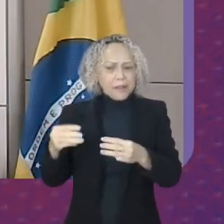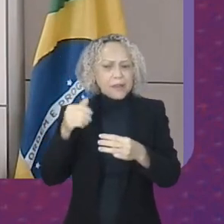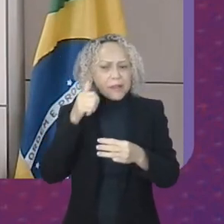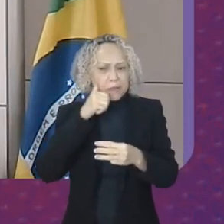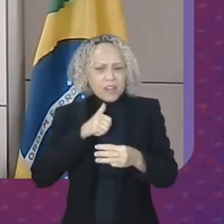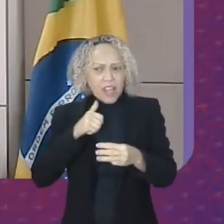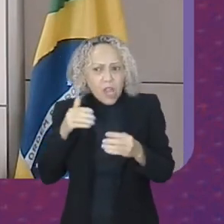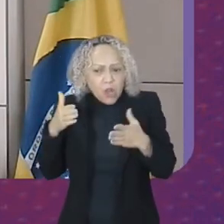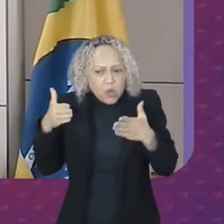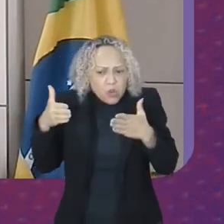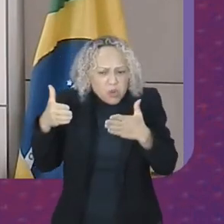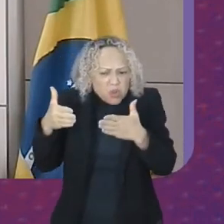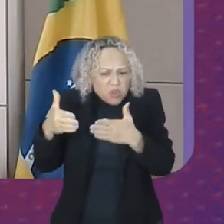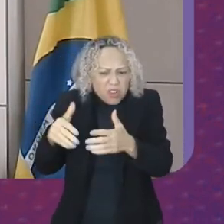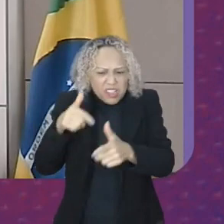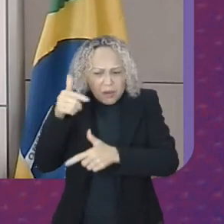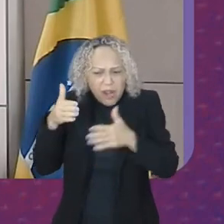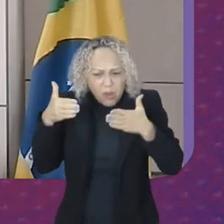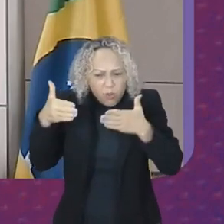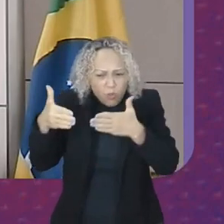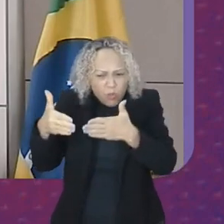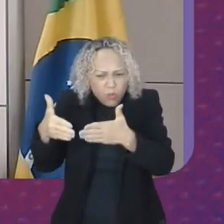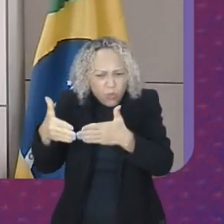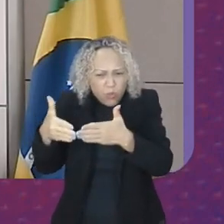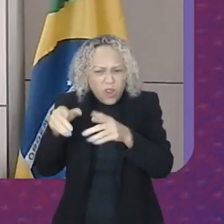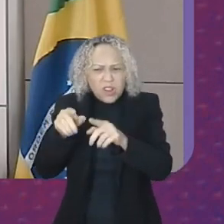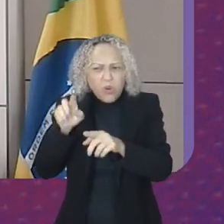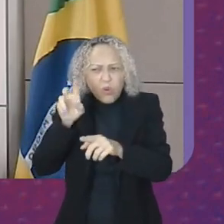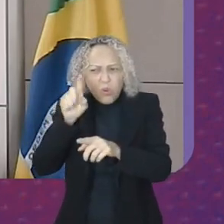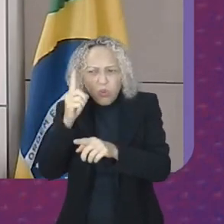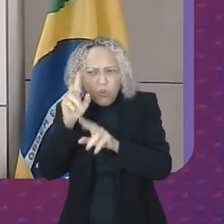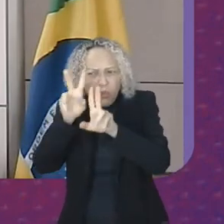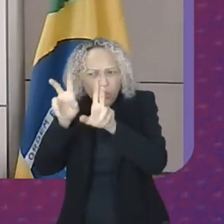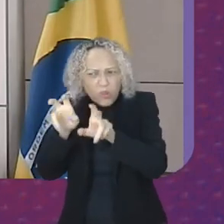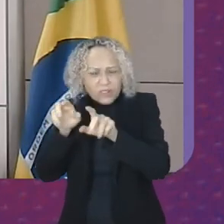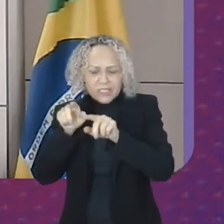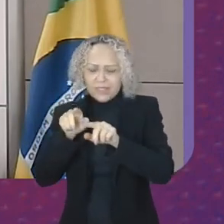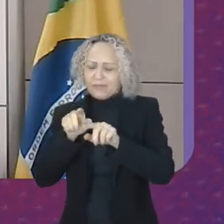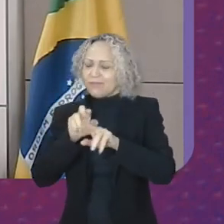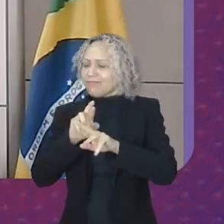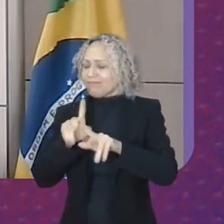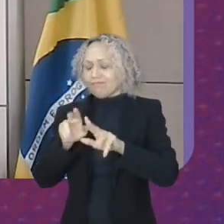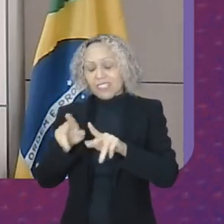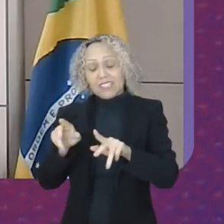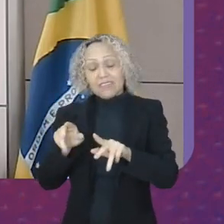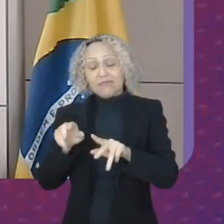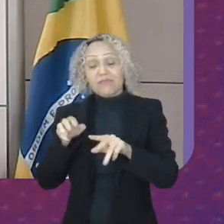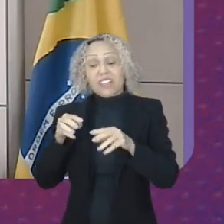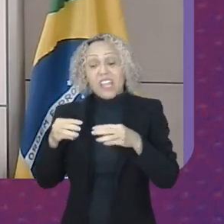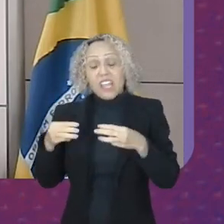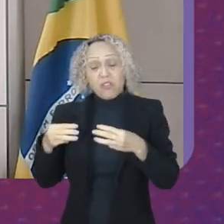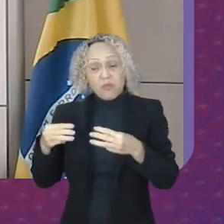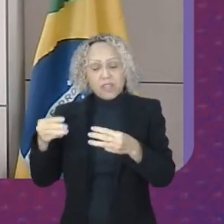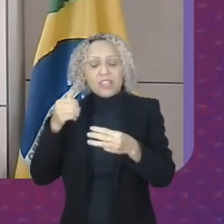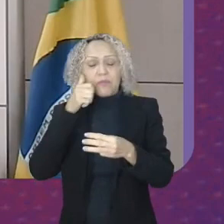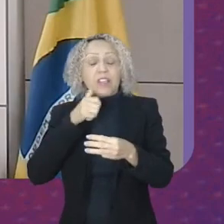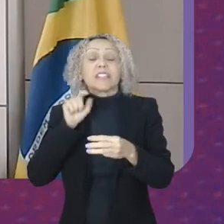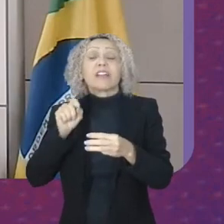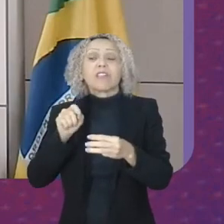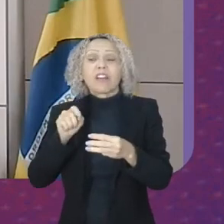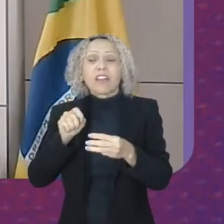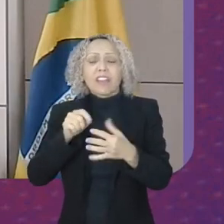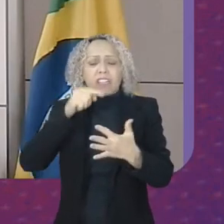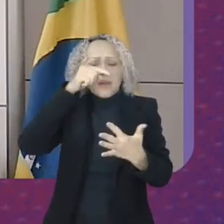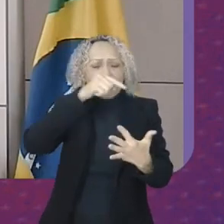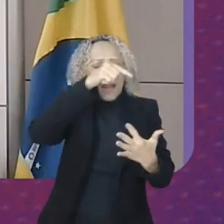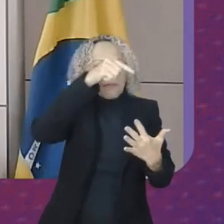de uma questão, que esse ministério está muito articulado com uma série de outras questões. Por exemplo, nós não